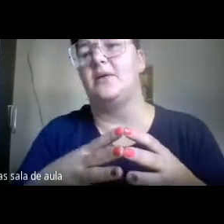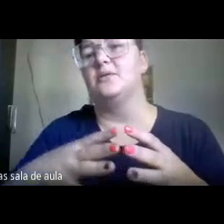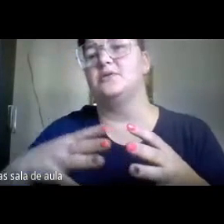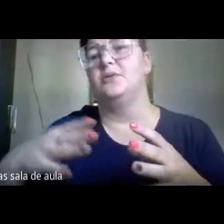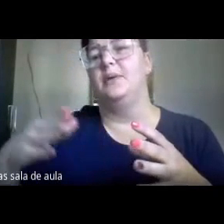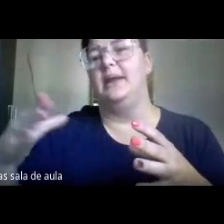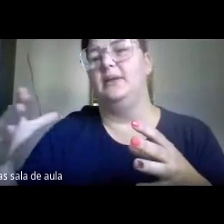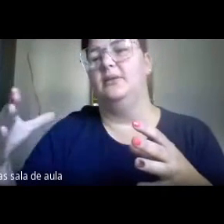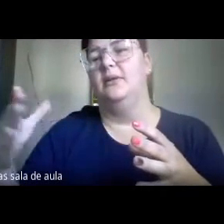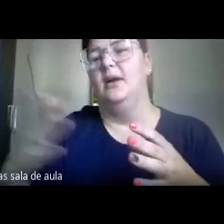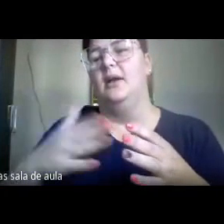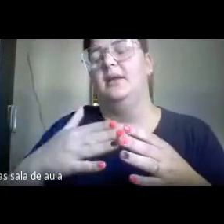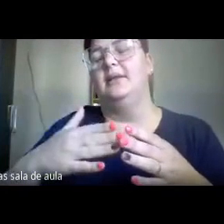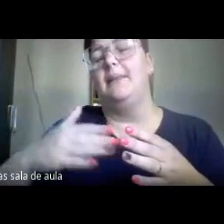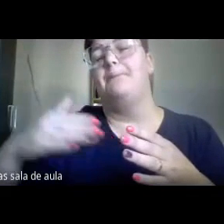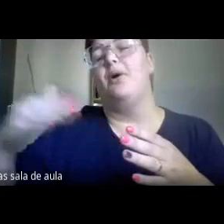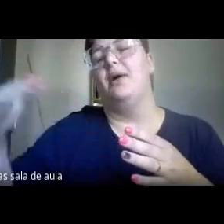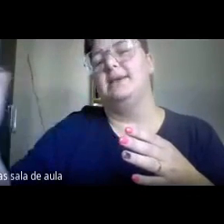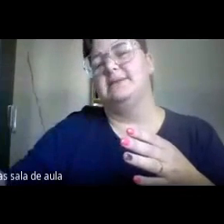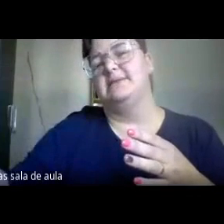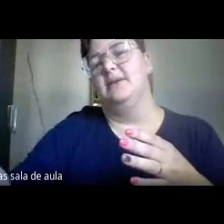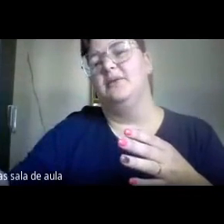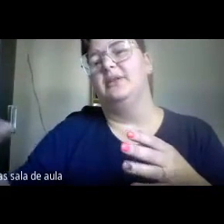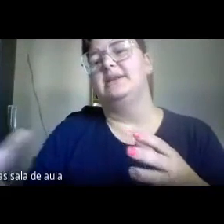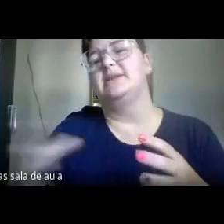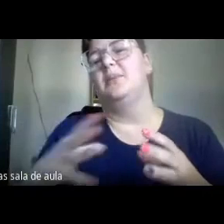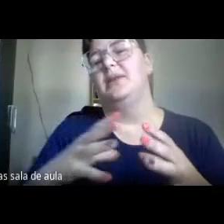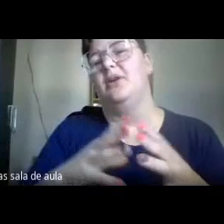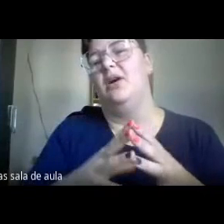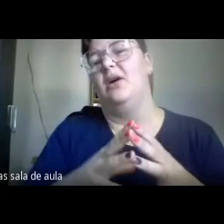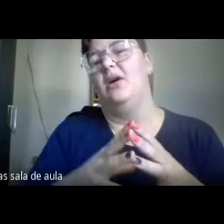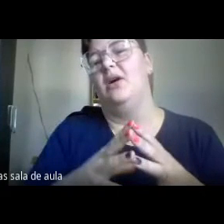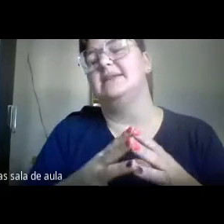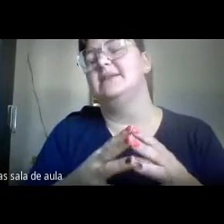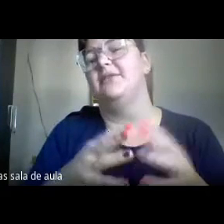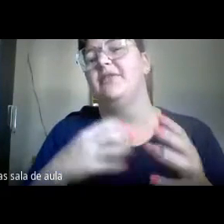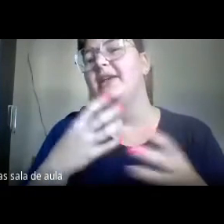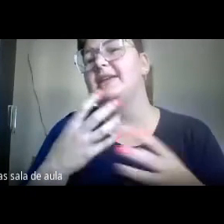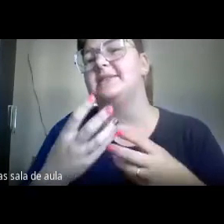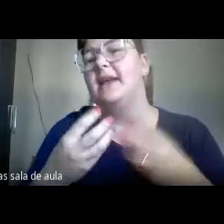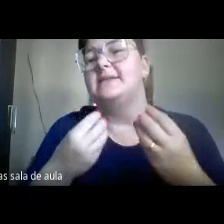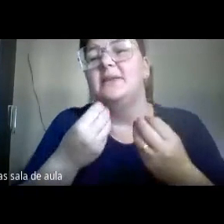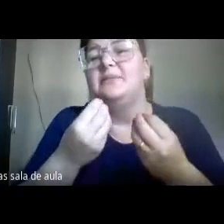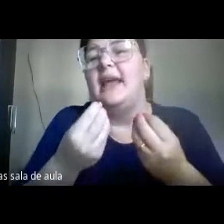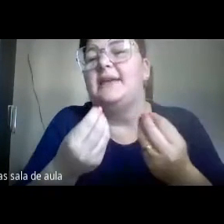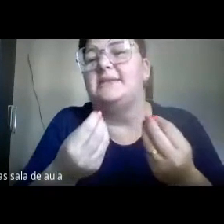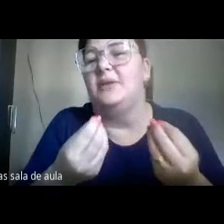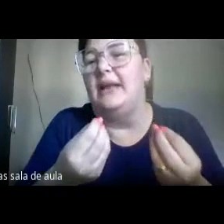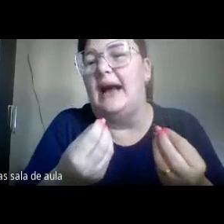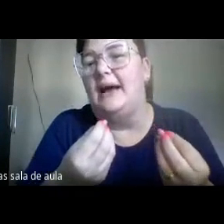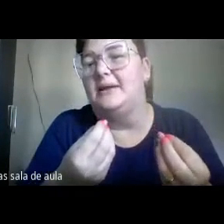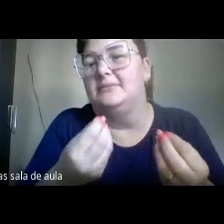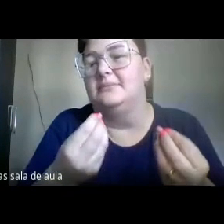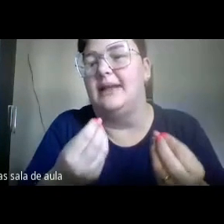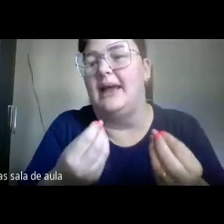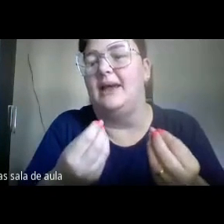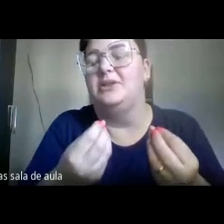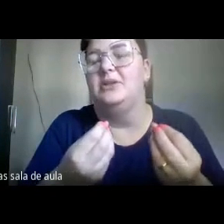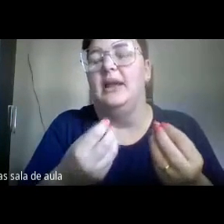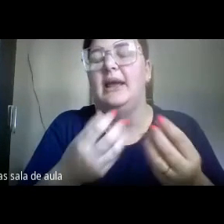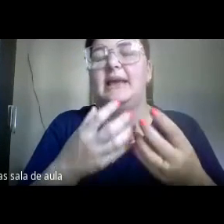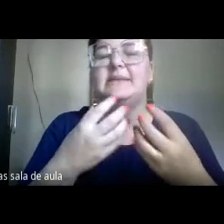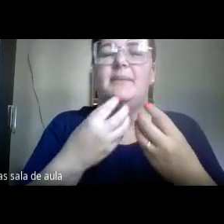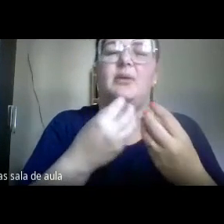ser construído depois, quando eles são menores, eles não vivem, eles não têm esse olhar,